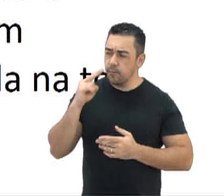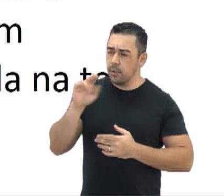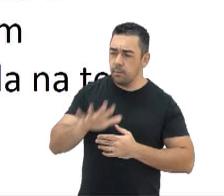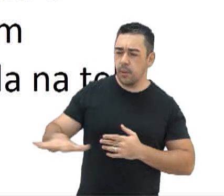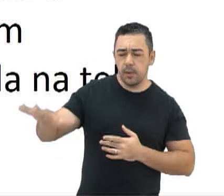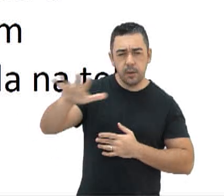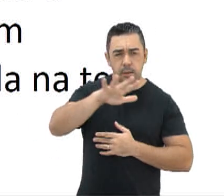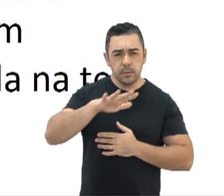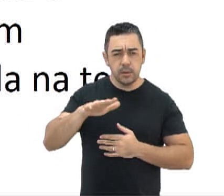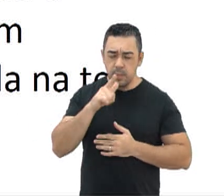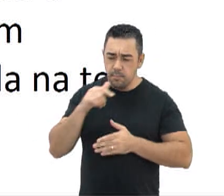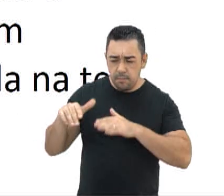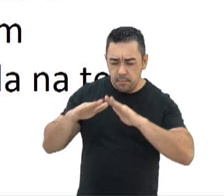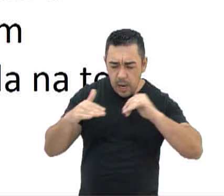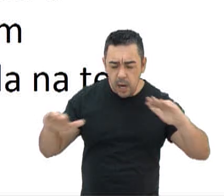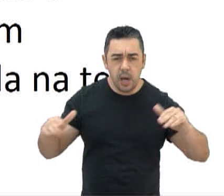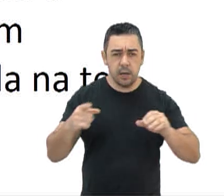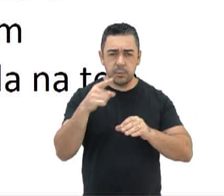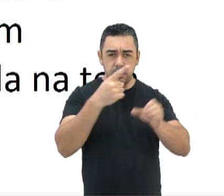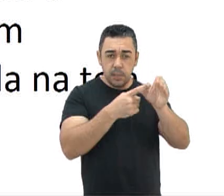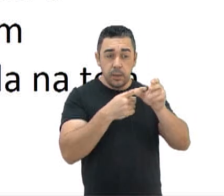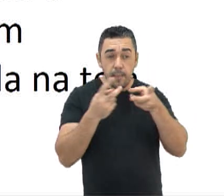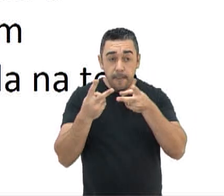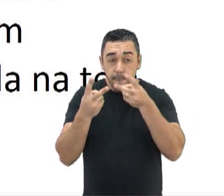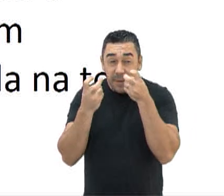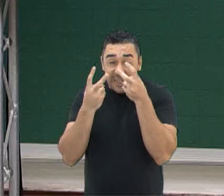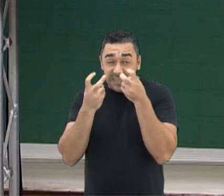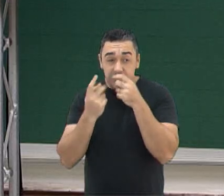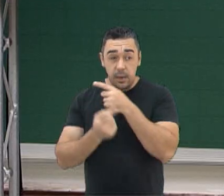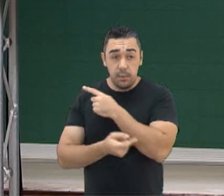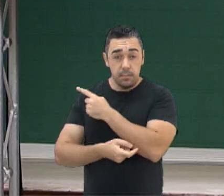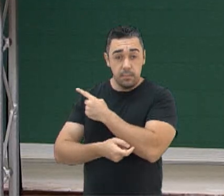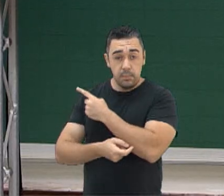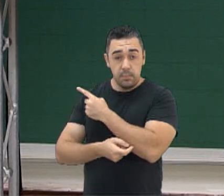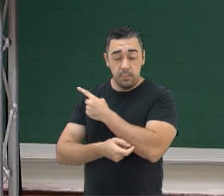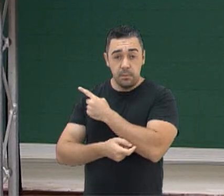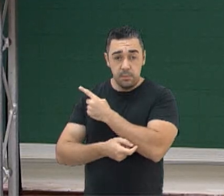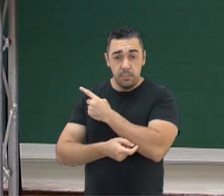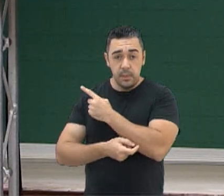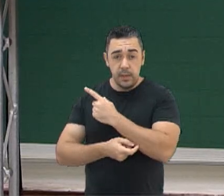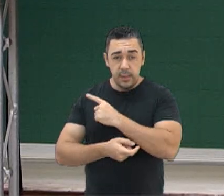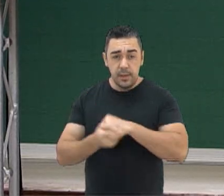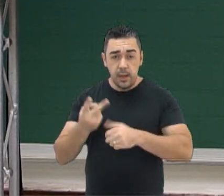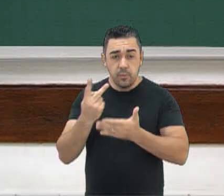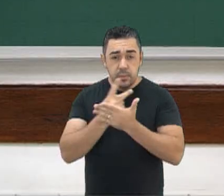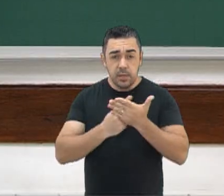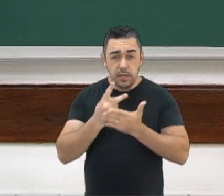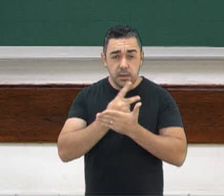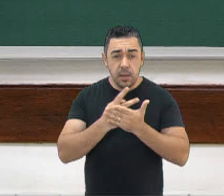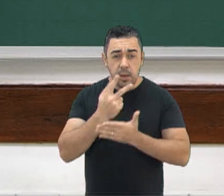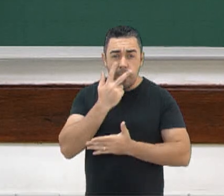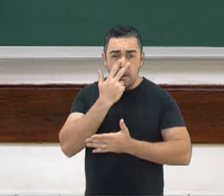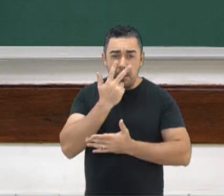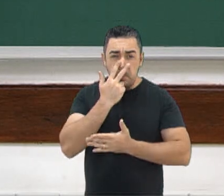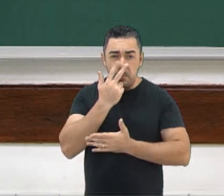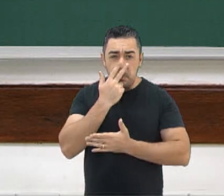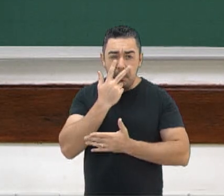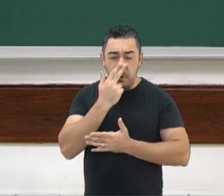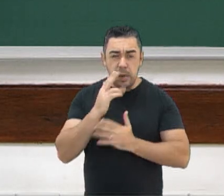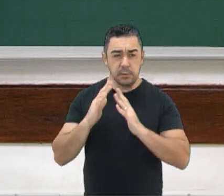tela. Se a gente perceber, aqui há um desenho que lembra a torre de